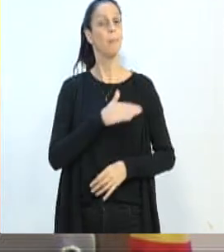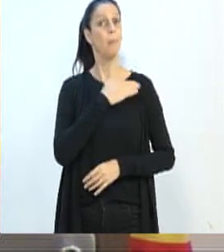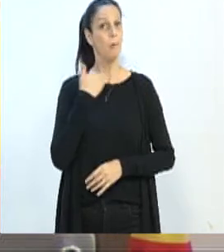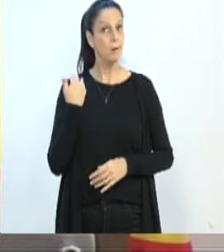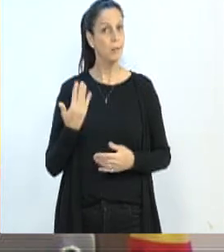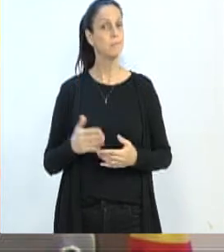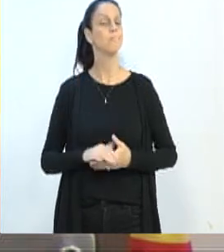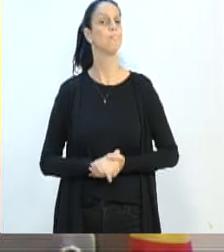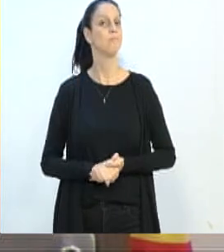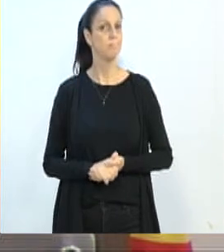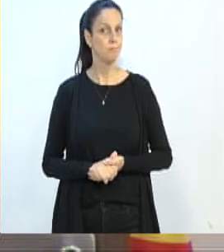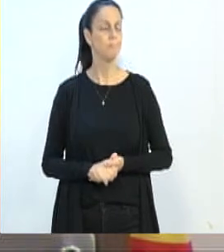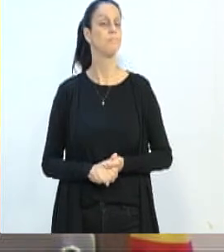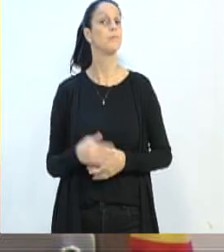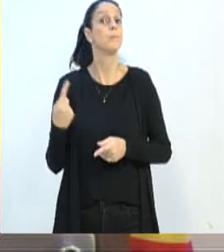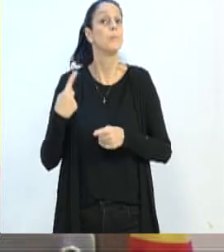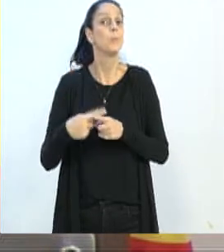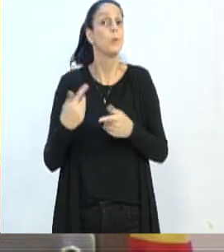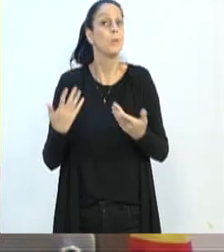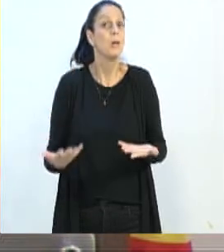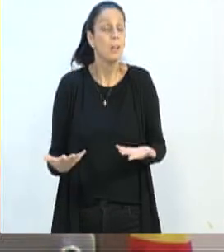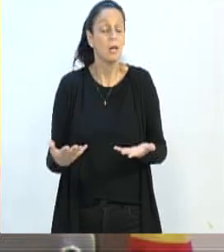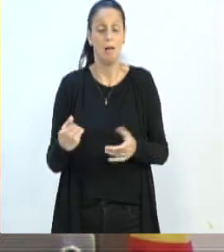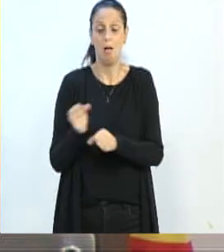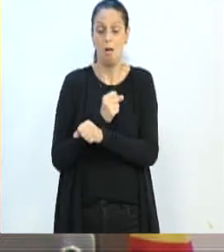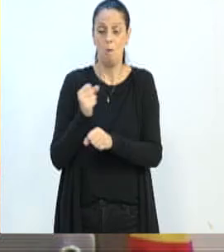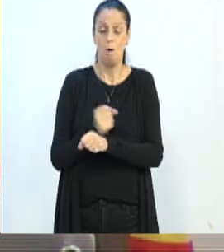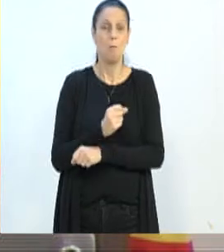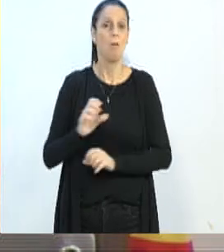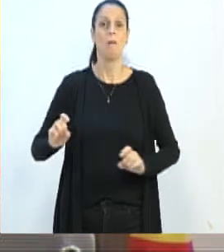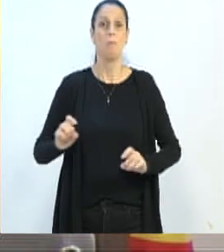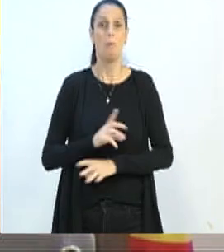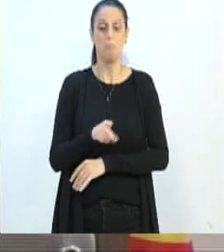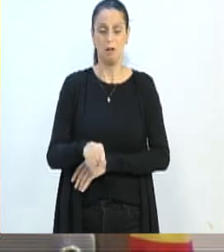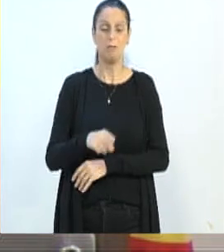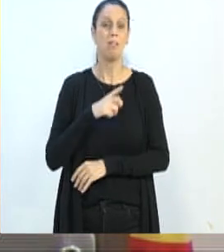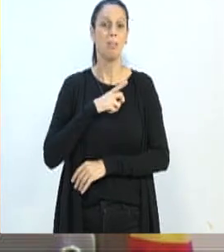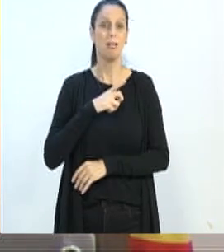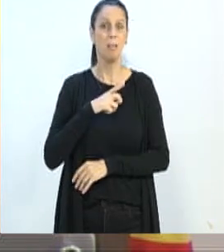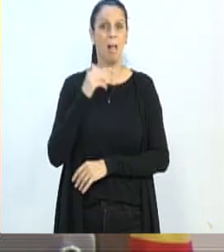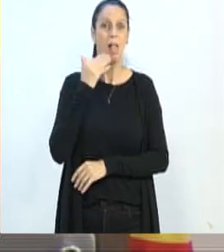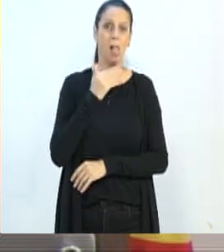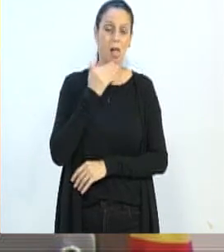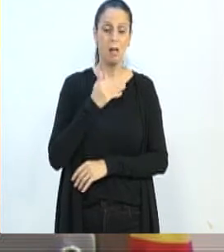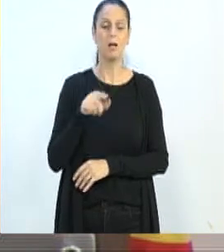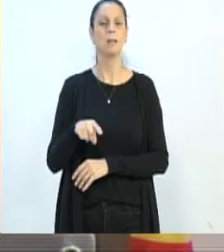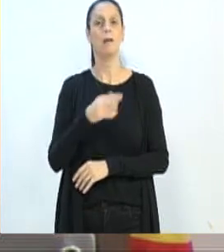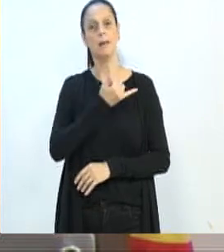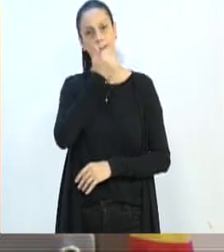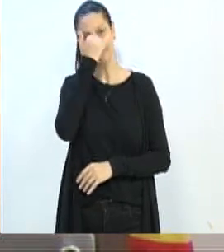ali por causa justamente das questões relacionadas às obras então espero contar também com o apoio de demais colegas também para essa reivindicação obrigado